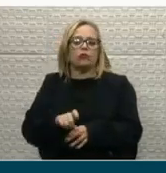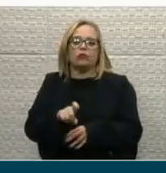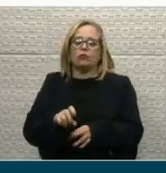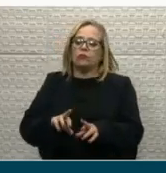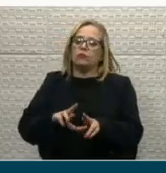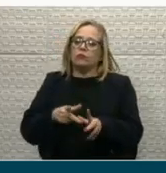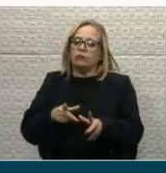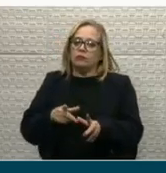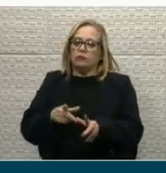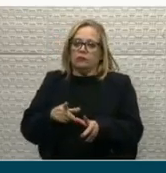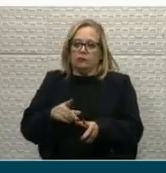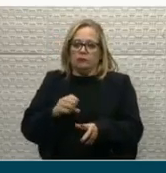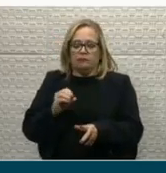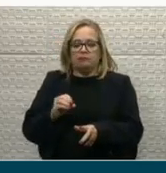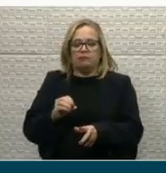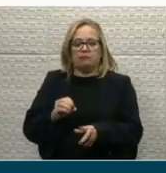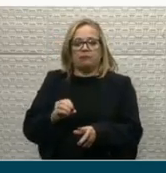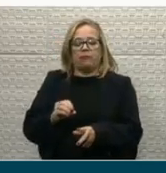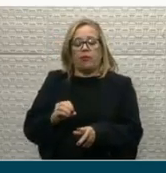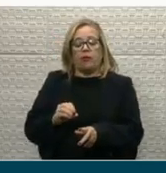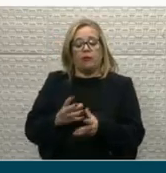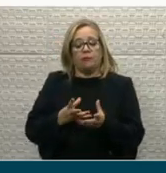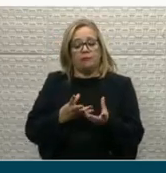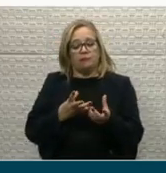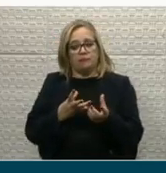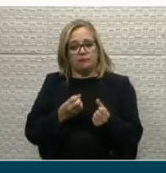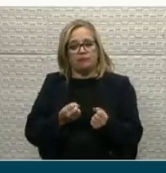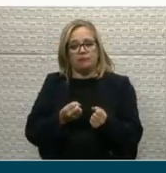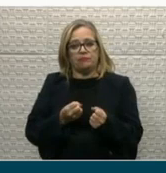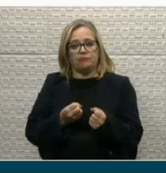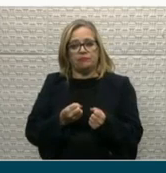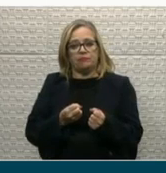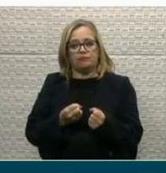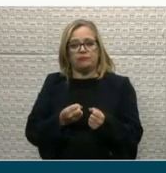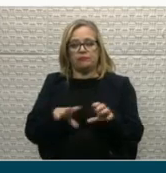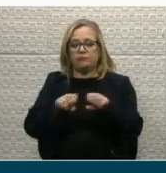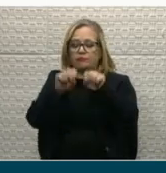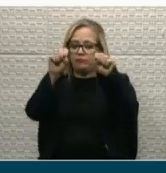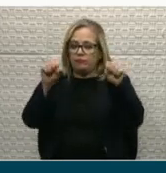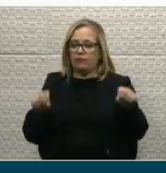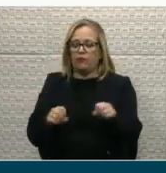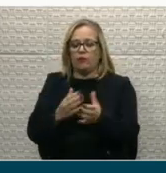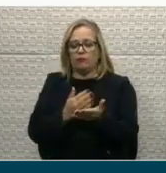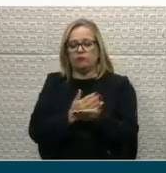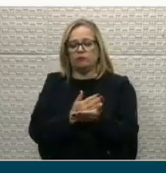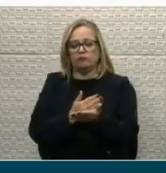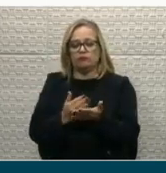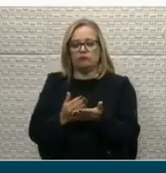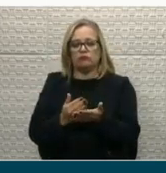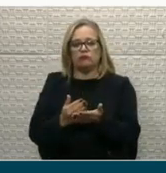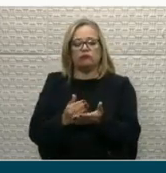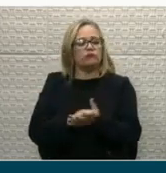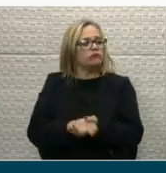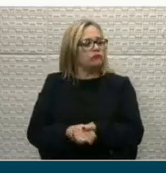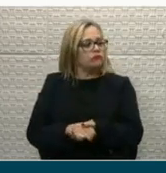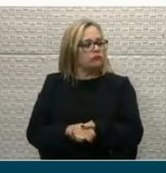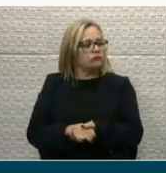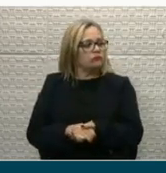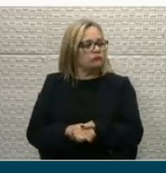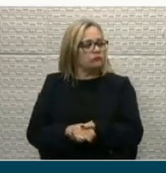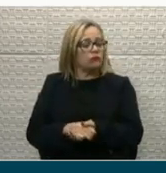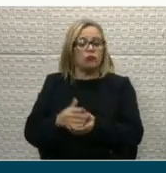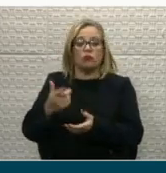zero. Quando eu considero essas condições do sistema inicial, eu tiro que o lambda é 2. Quer dizer